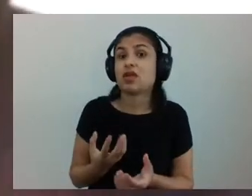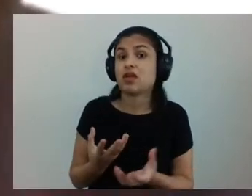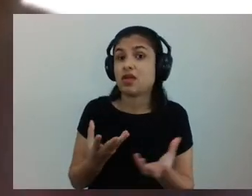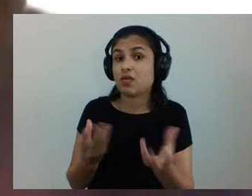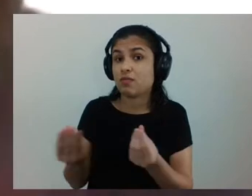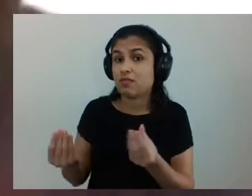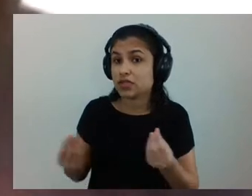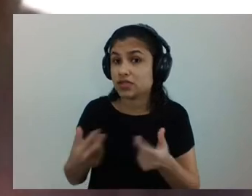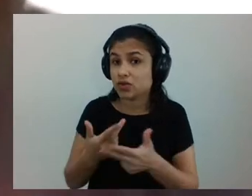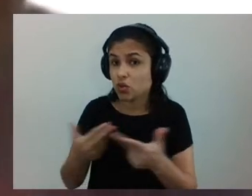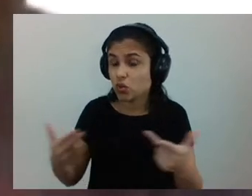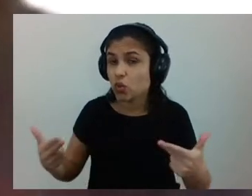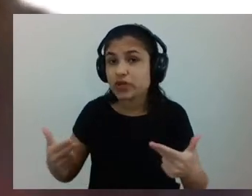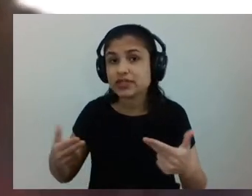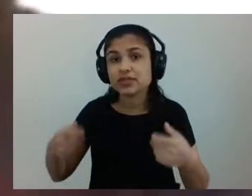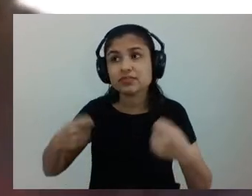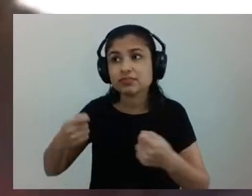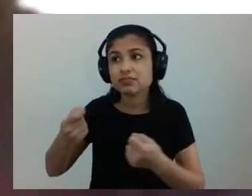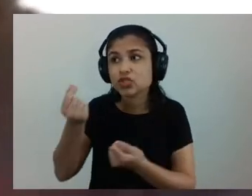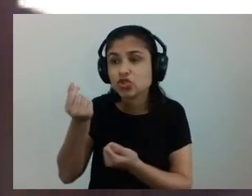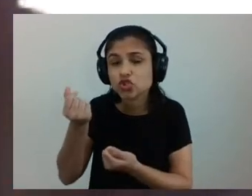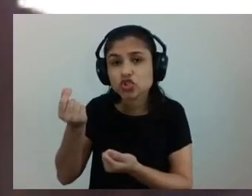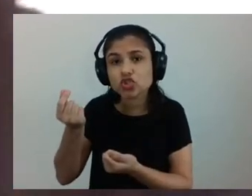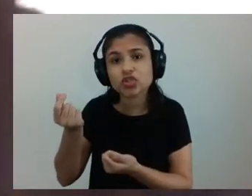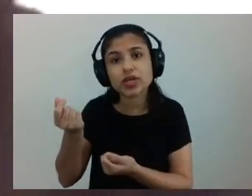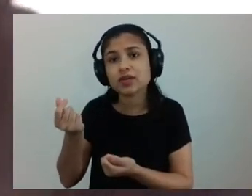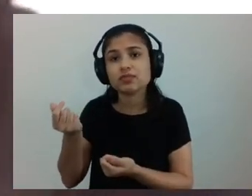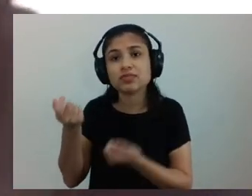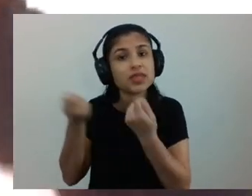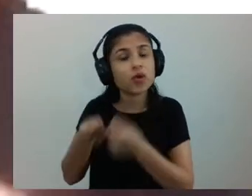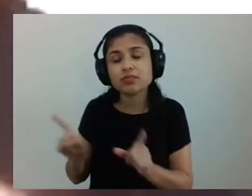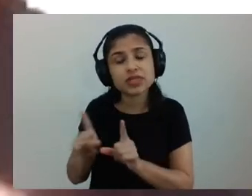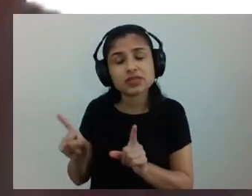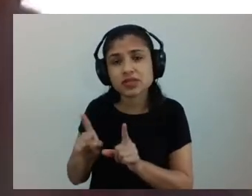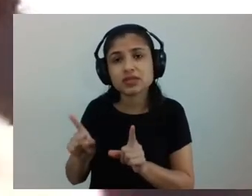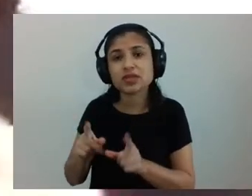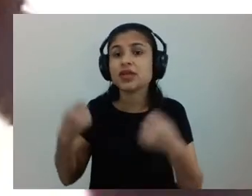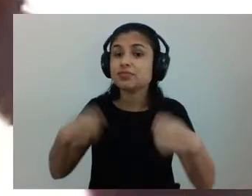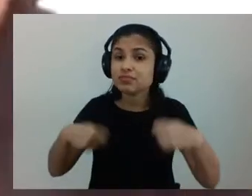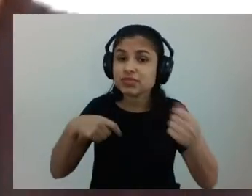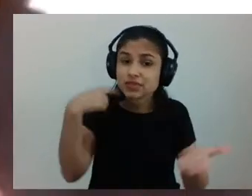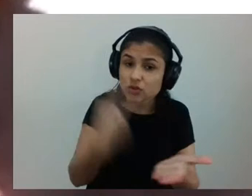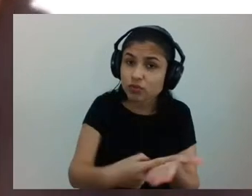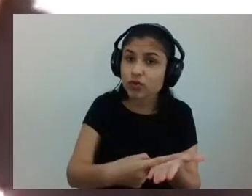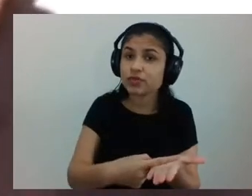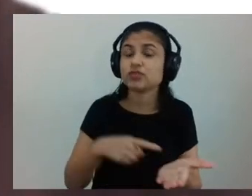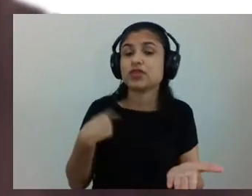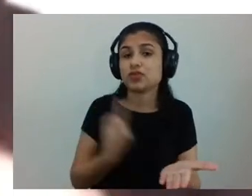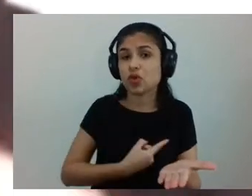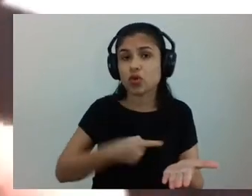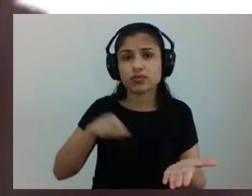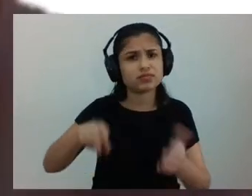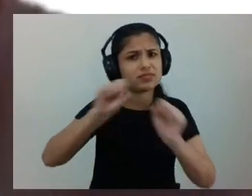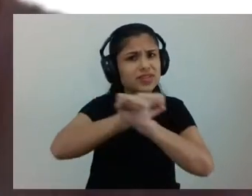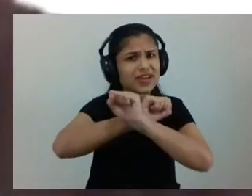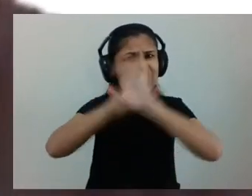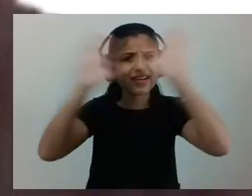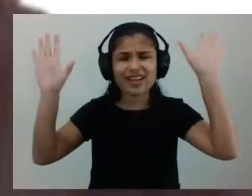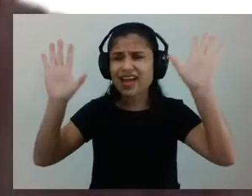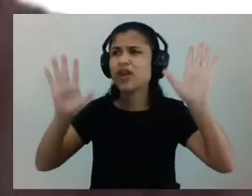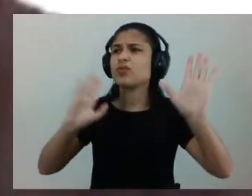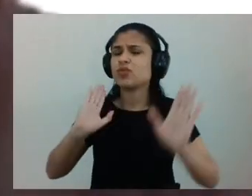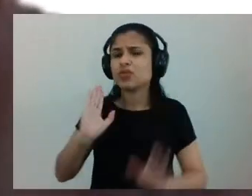dinheiro, dependem de comprometimento nosso. Isso é muito claro a situação que nós vivemos há muitos